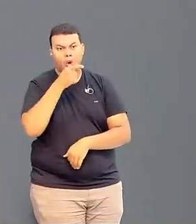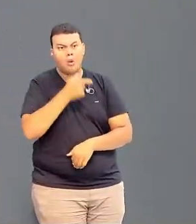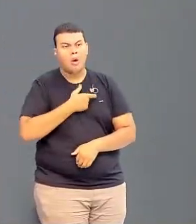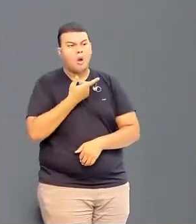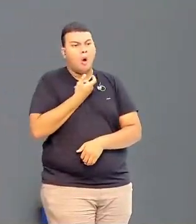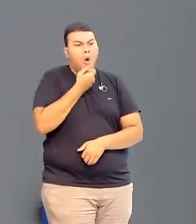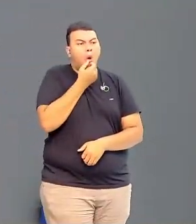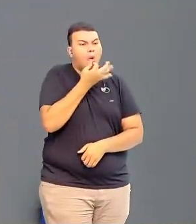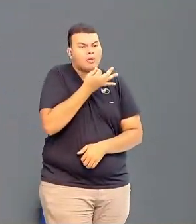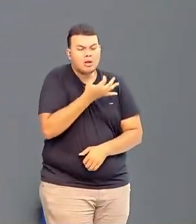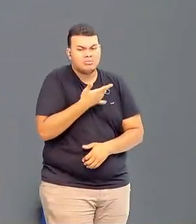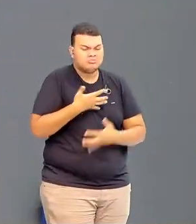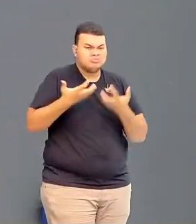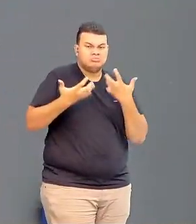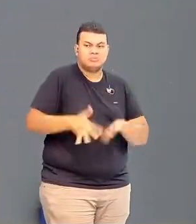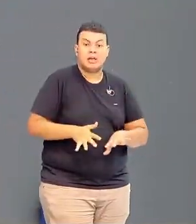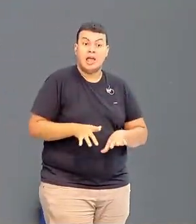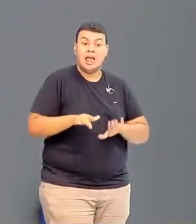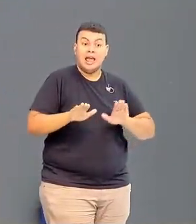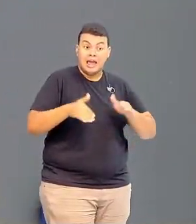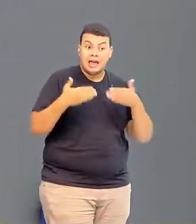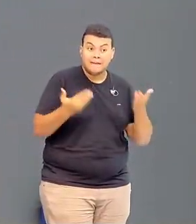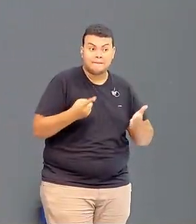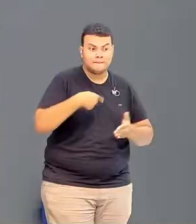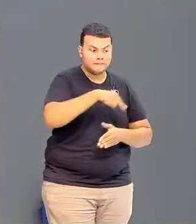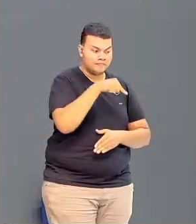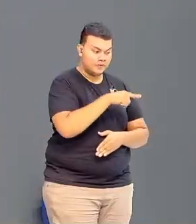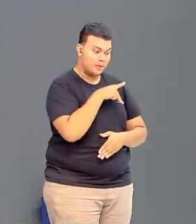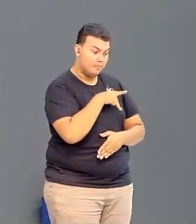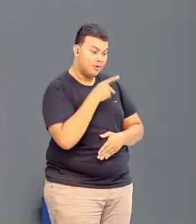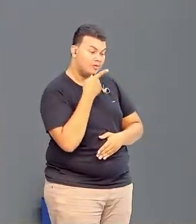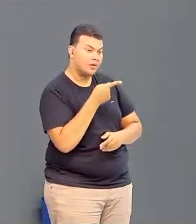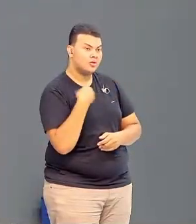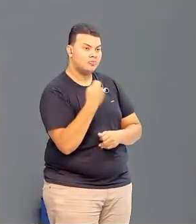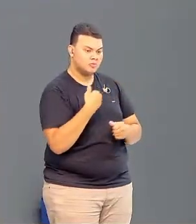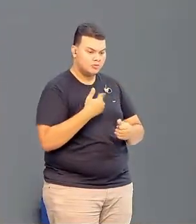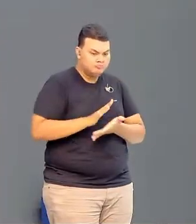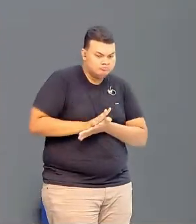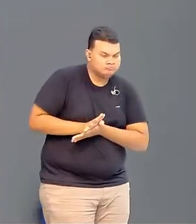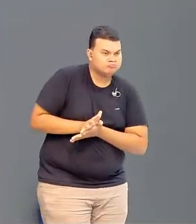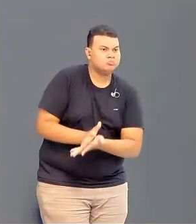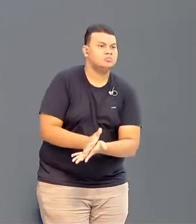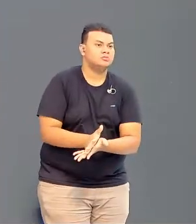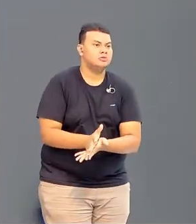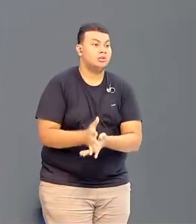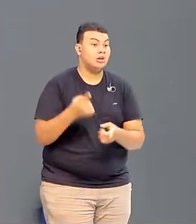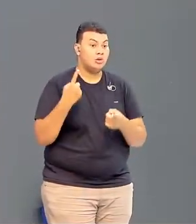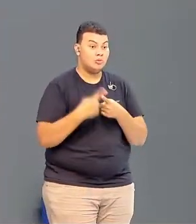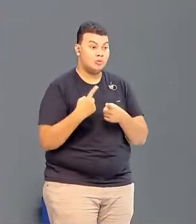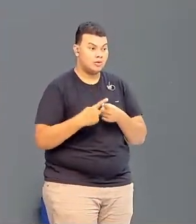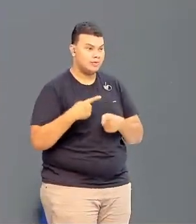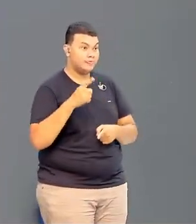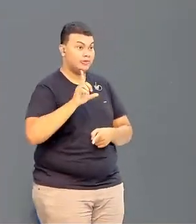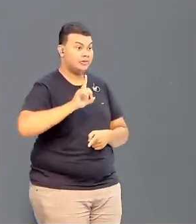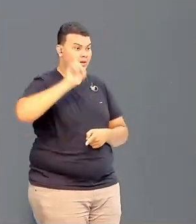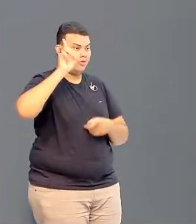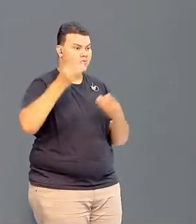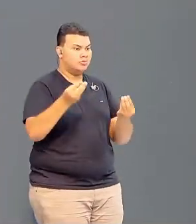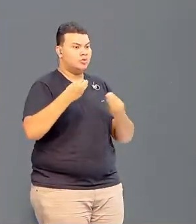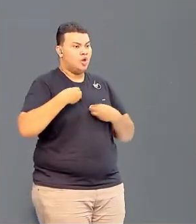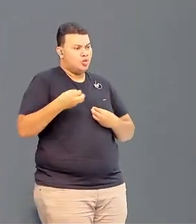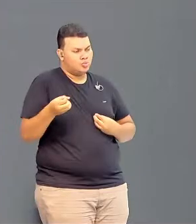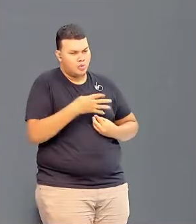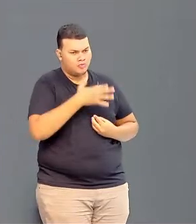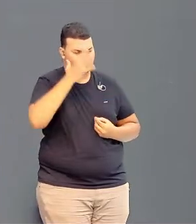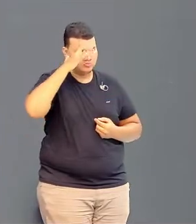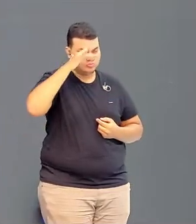vida. Esse é o lugar de altivez que o apóstolo Paulo diz que a gente precisa destruir. Porque quando Deus vem trazendo um novo